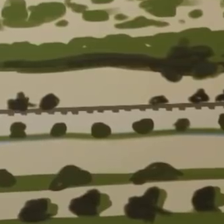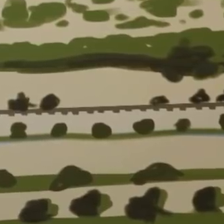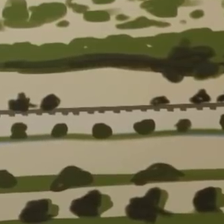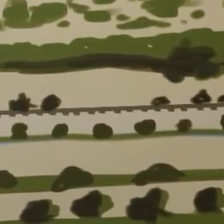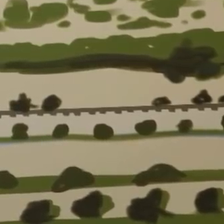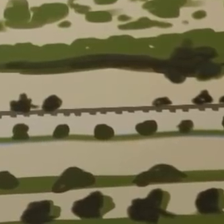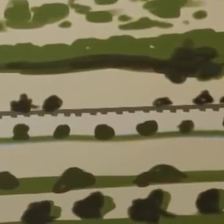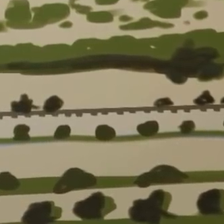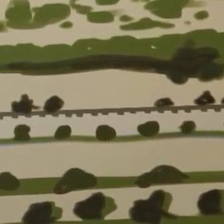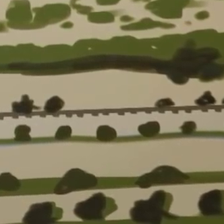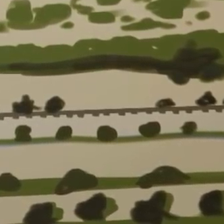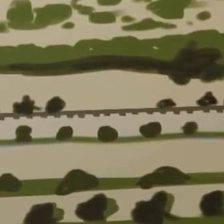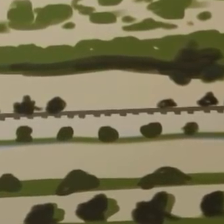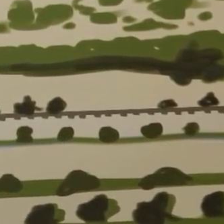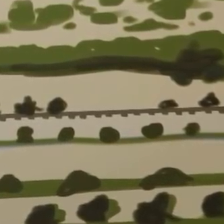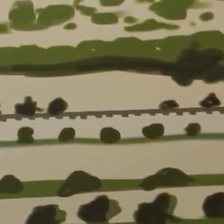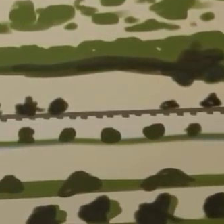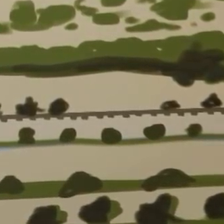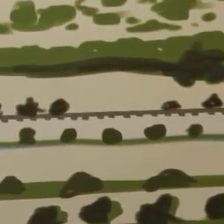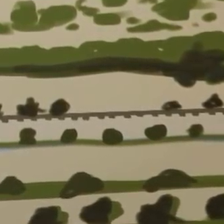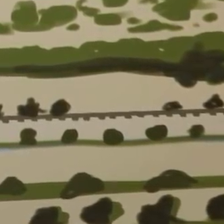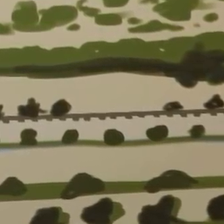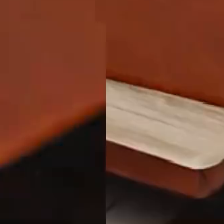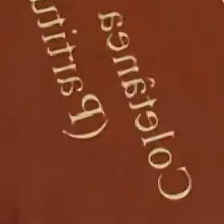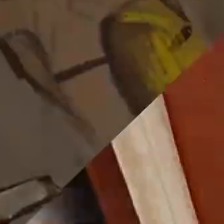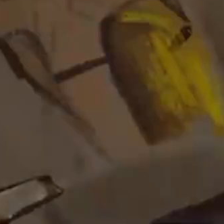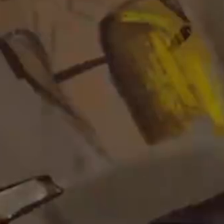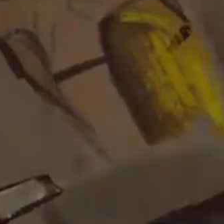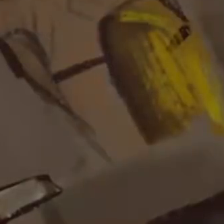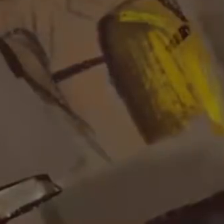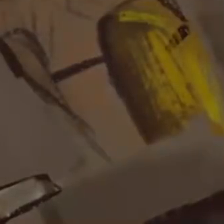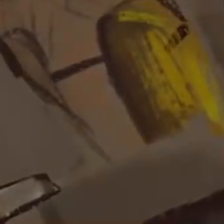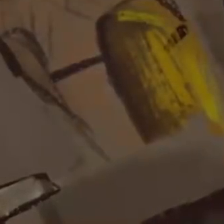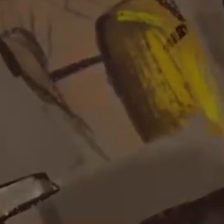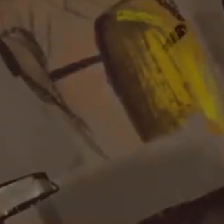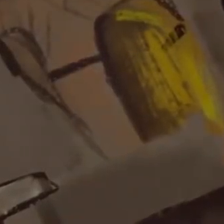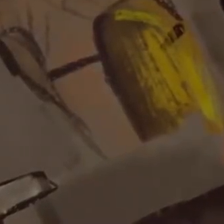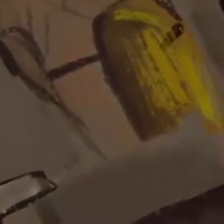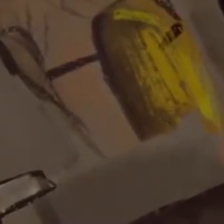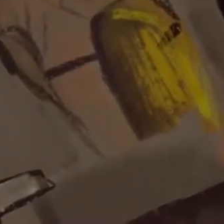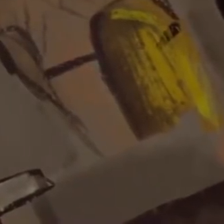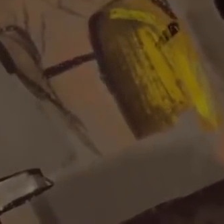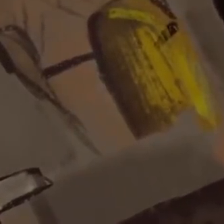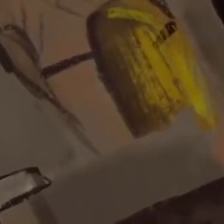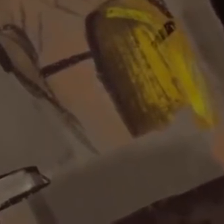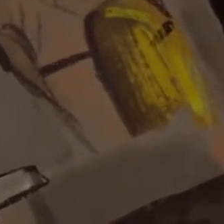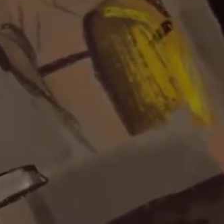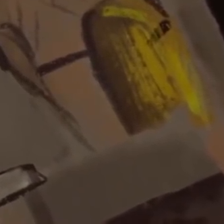mim, e o que me resta é louvar,